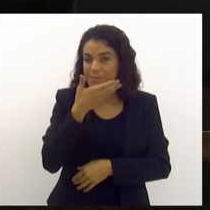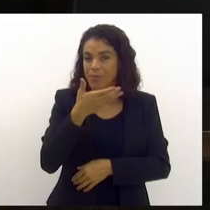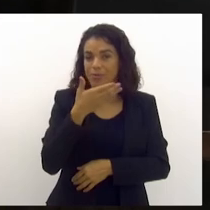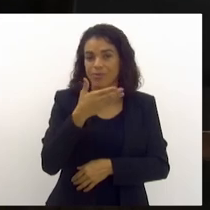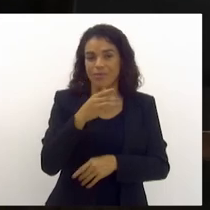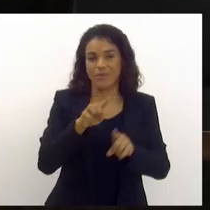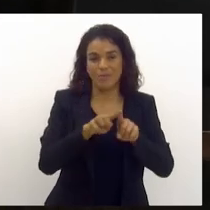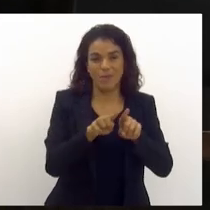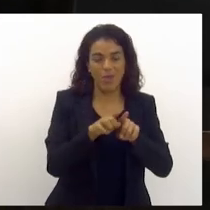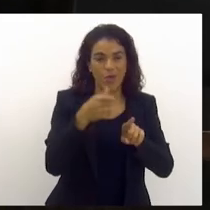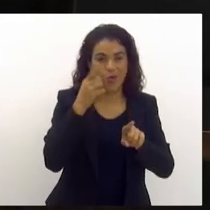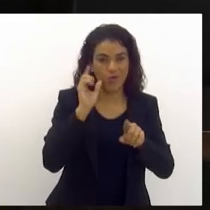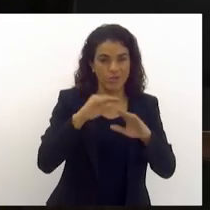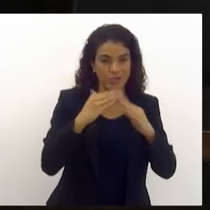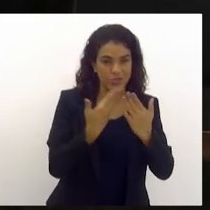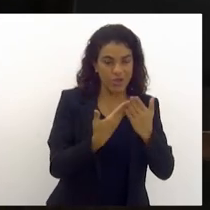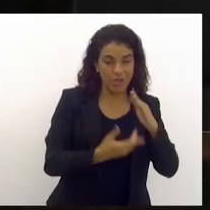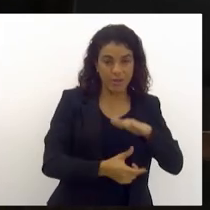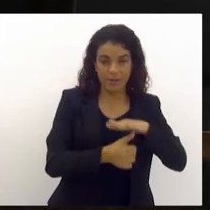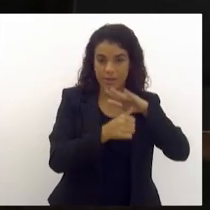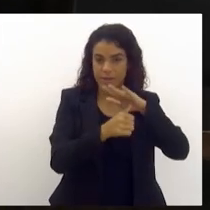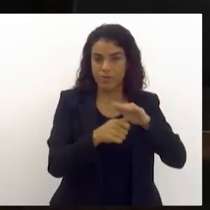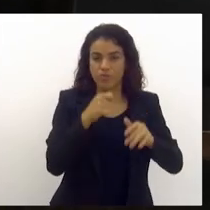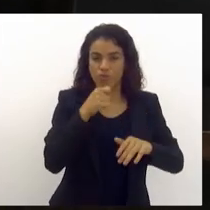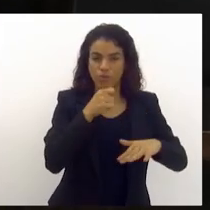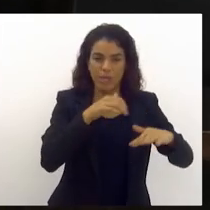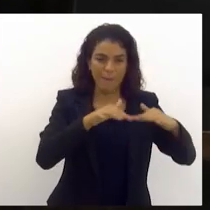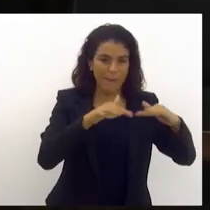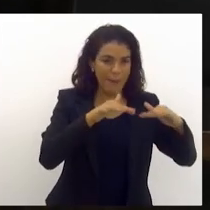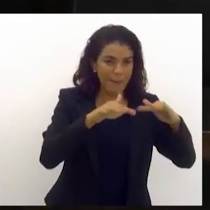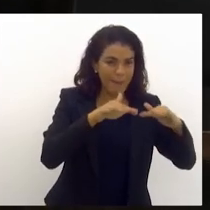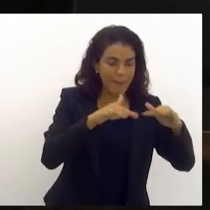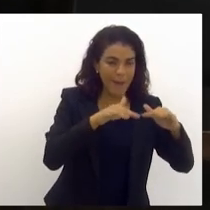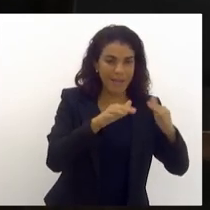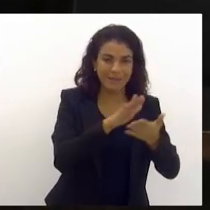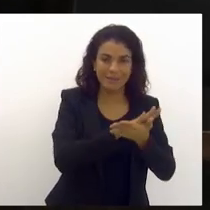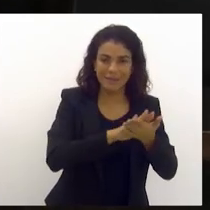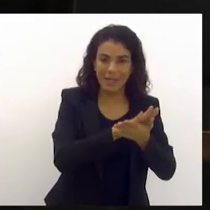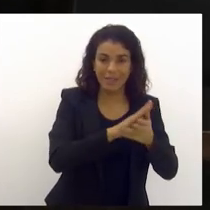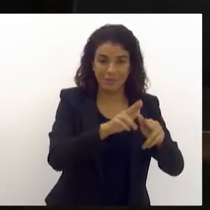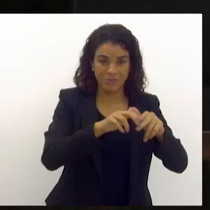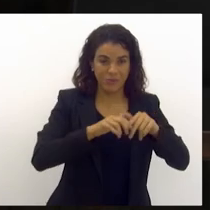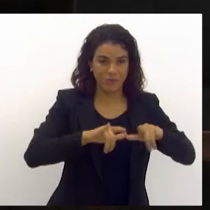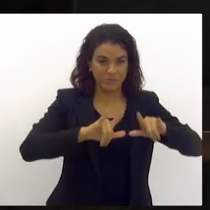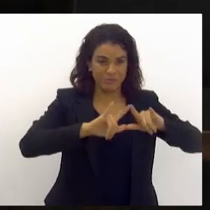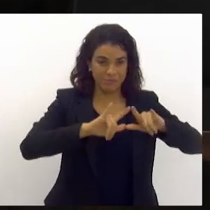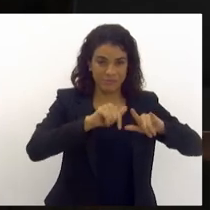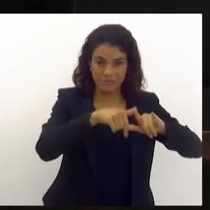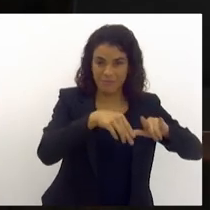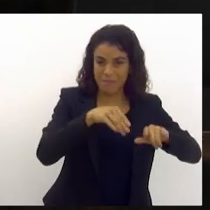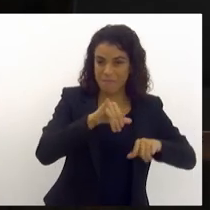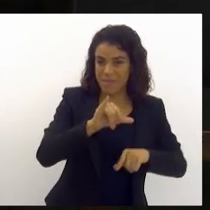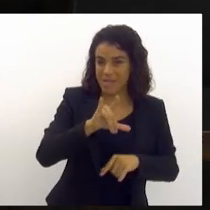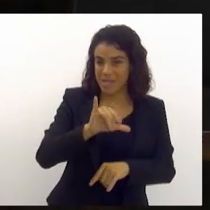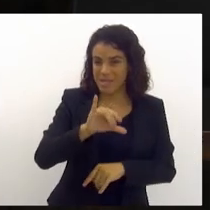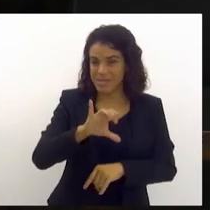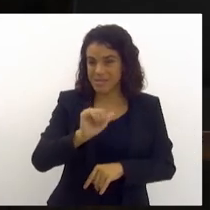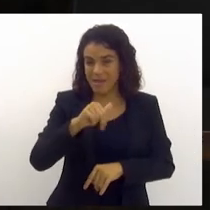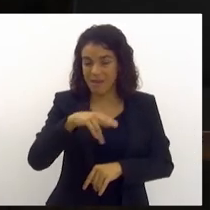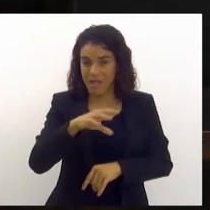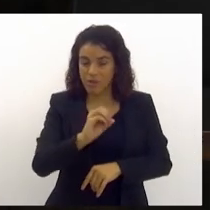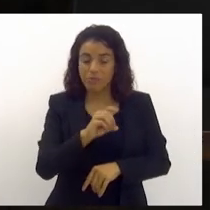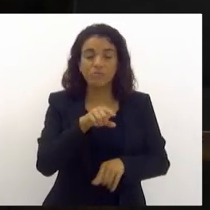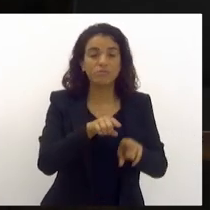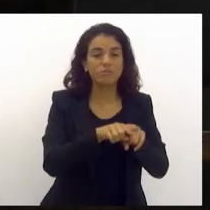Colégio de Líderes ontem, quando não tinha nenhum motim por conta da morte do miliciano, pela lucidez, pela